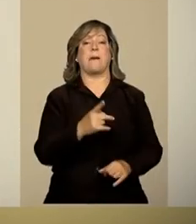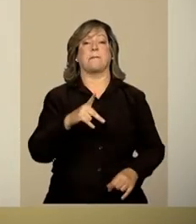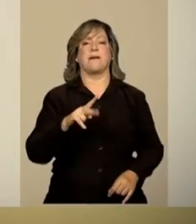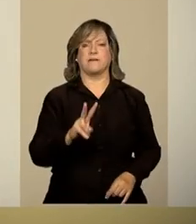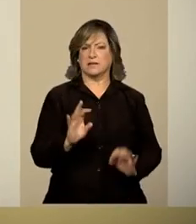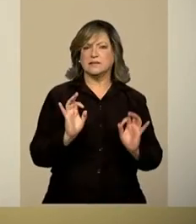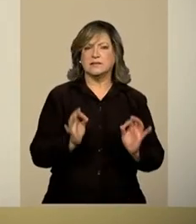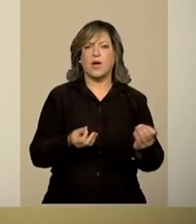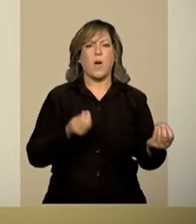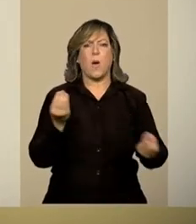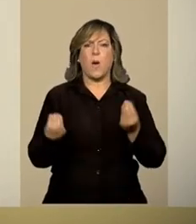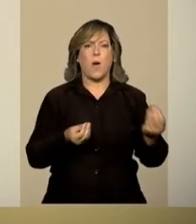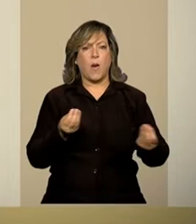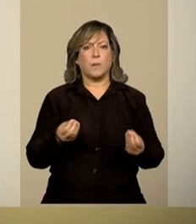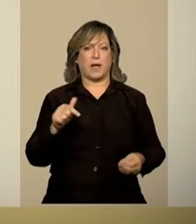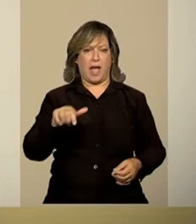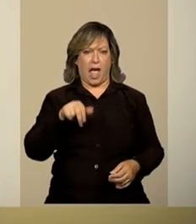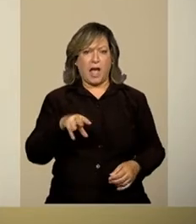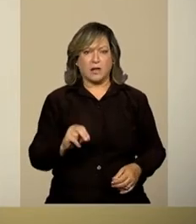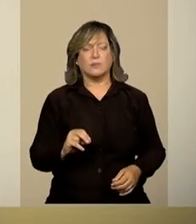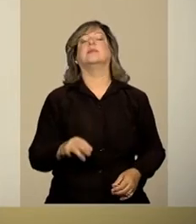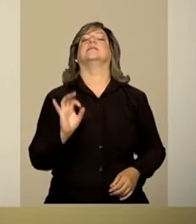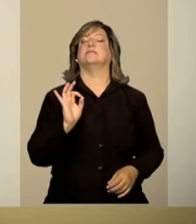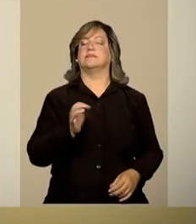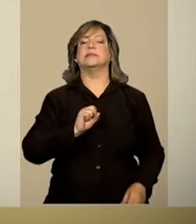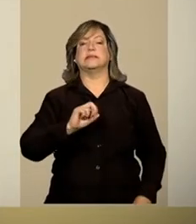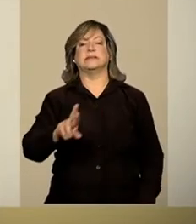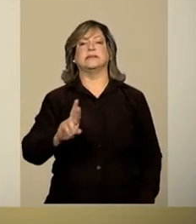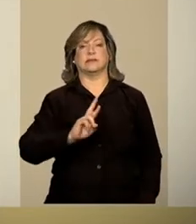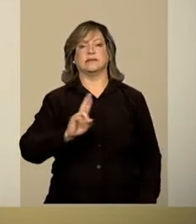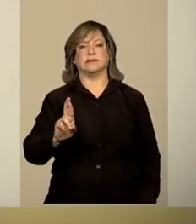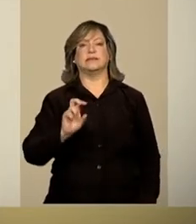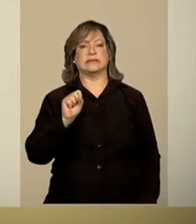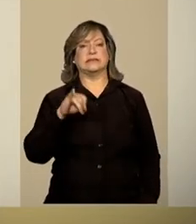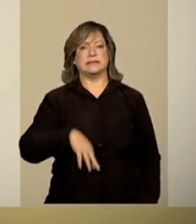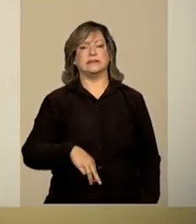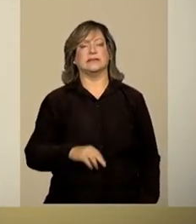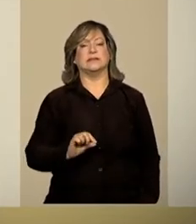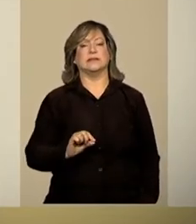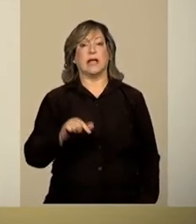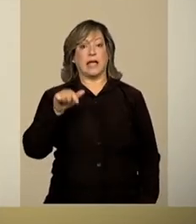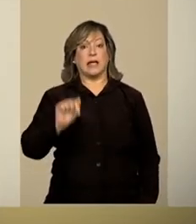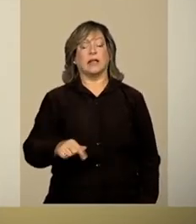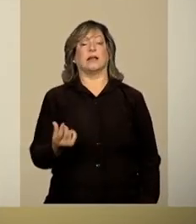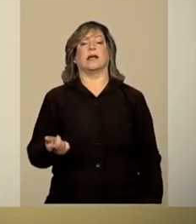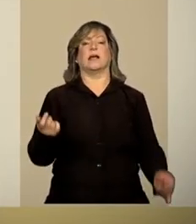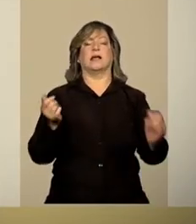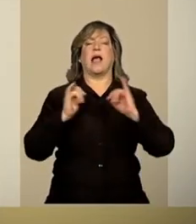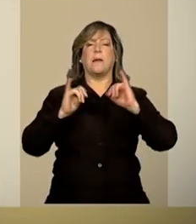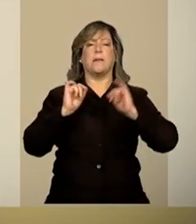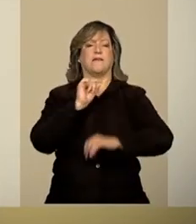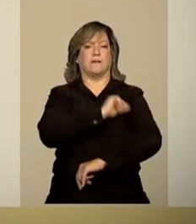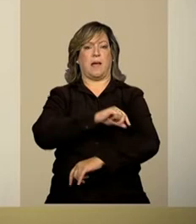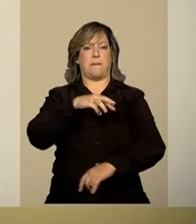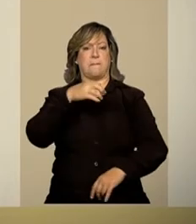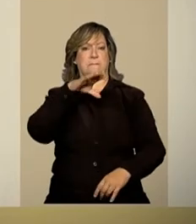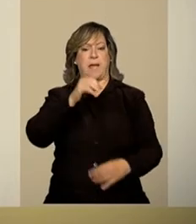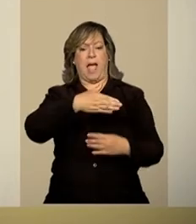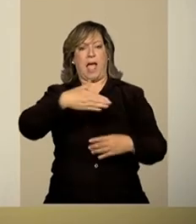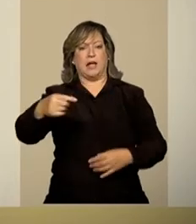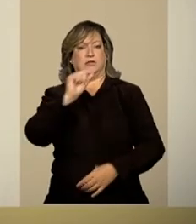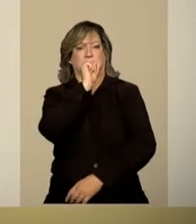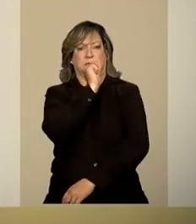novidade da campanha de vacinação deste ano é assim Max é uma novidade porque na campanha de vacinação de Março